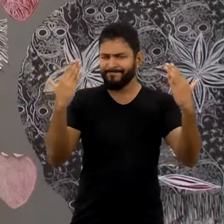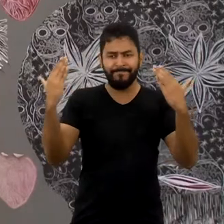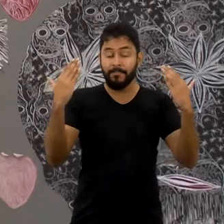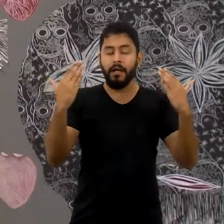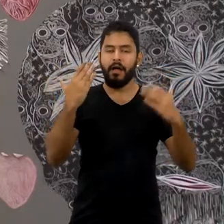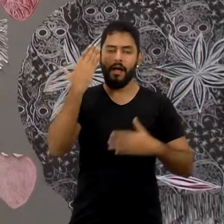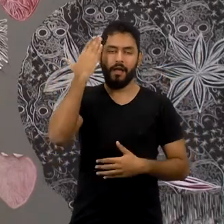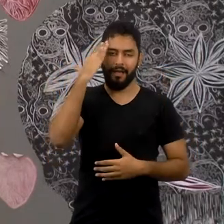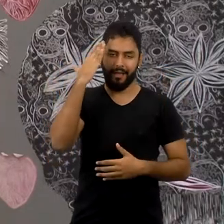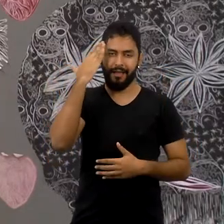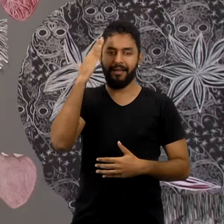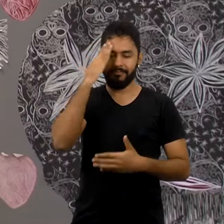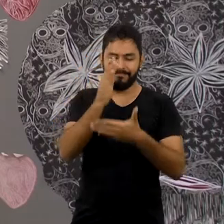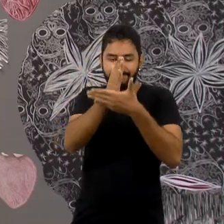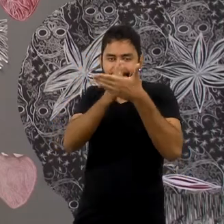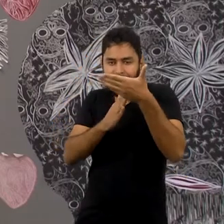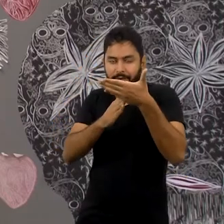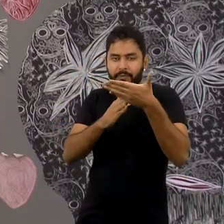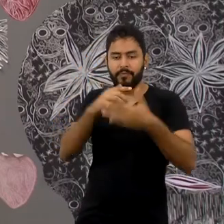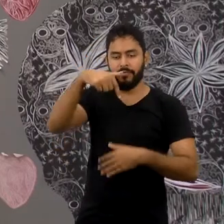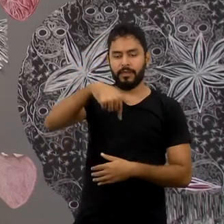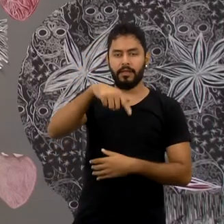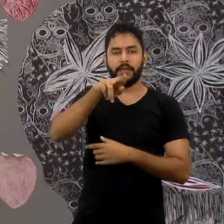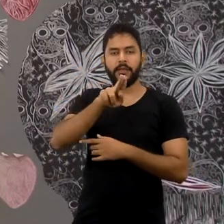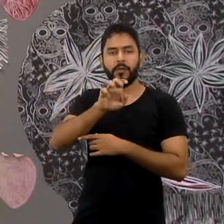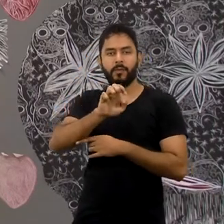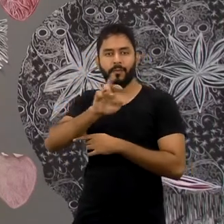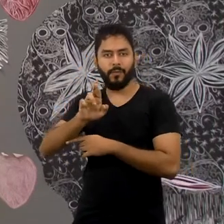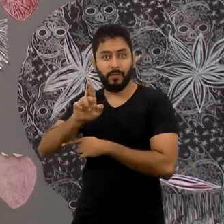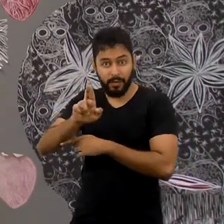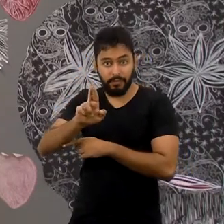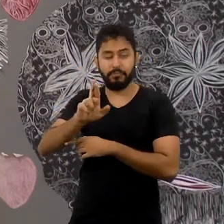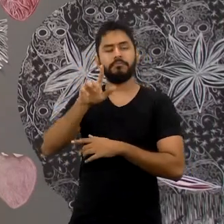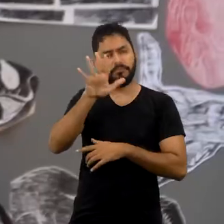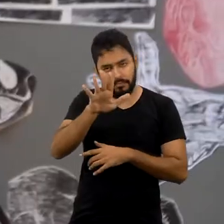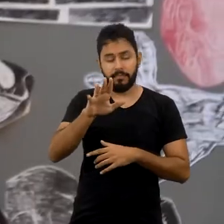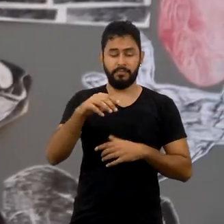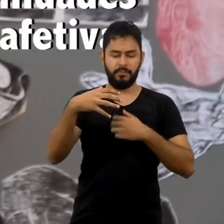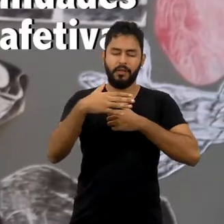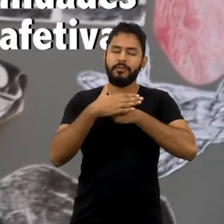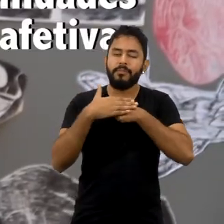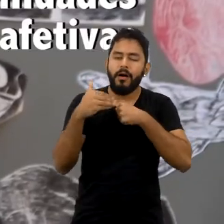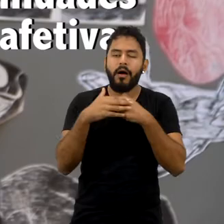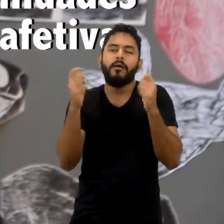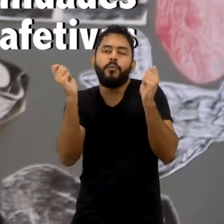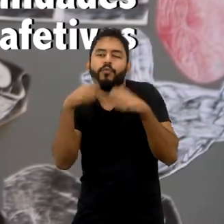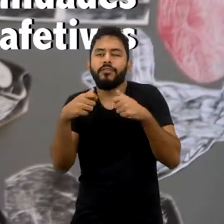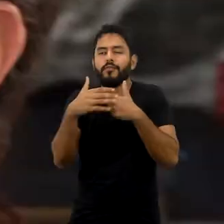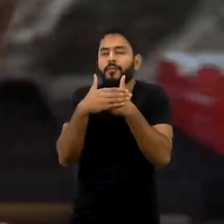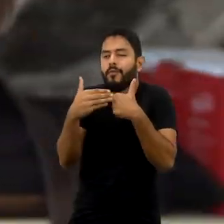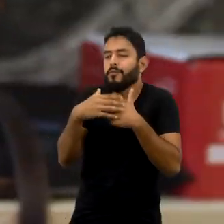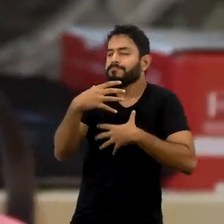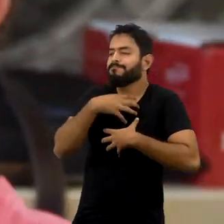entendi que essa não identificação com esse gênero A ou B é onde entra o QI. O QI pensa em possibilidades